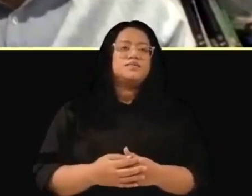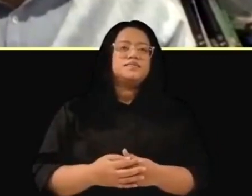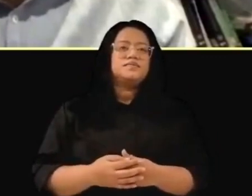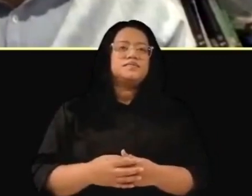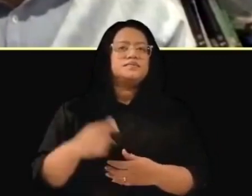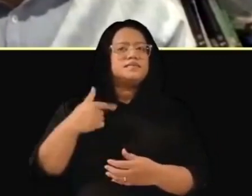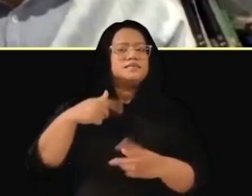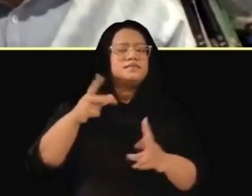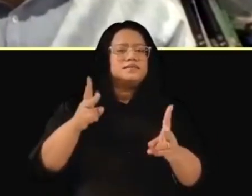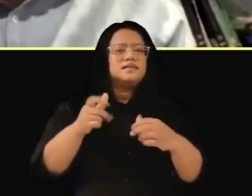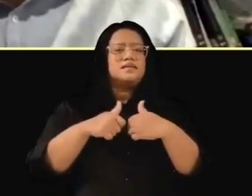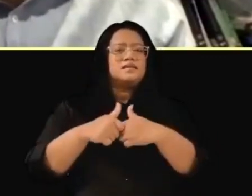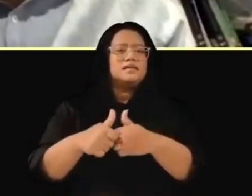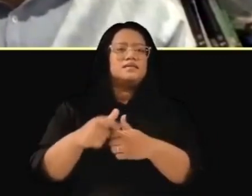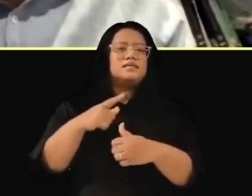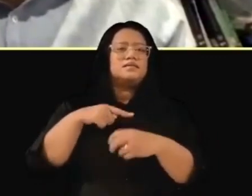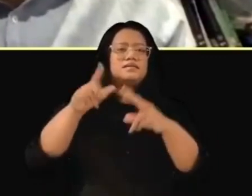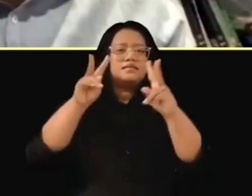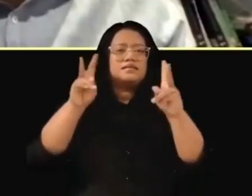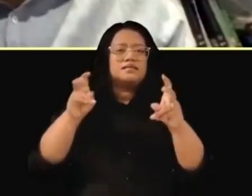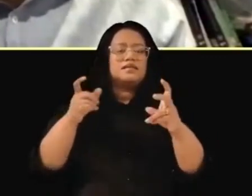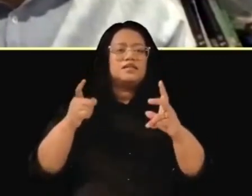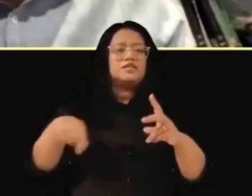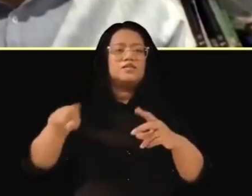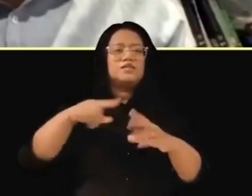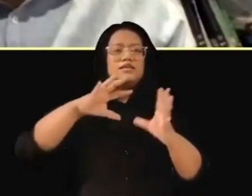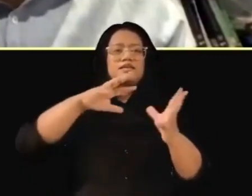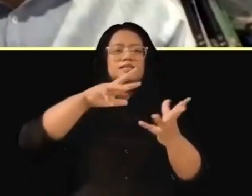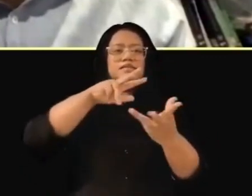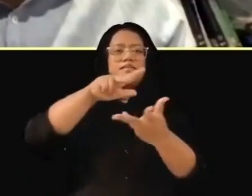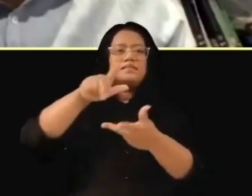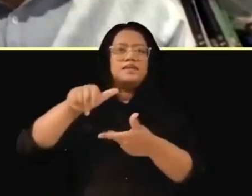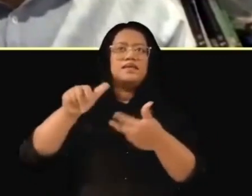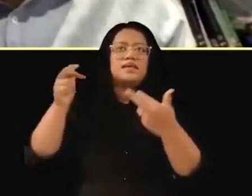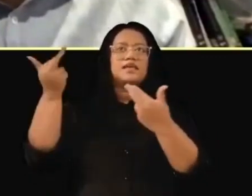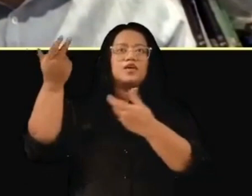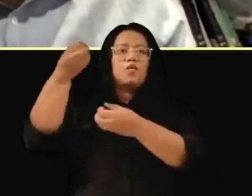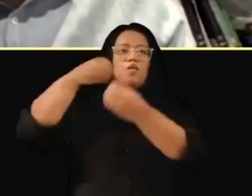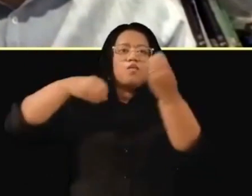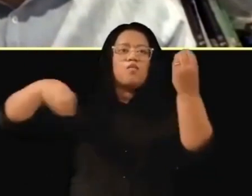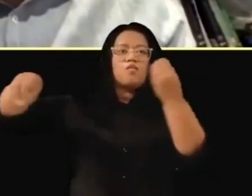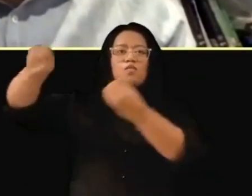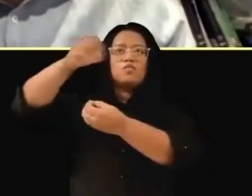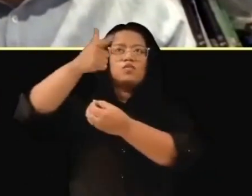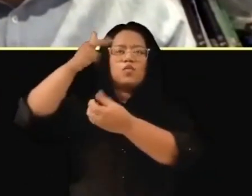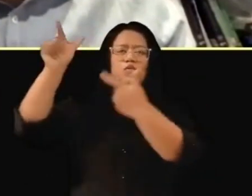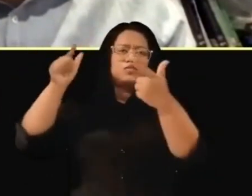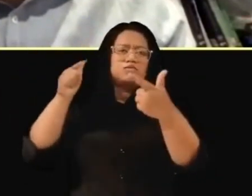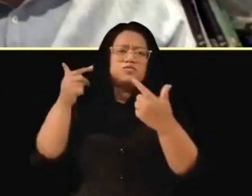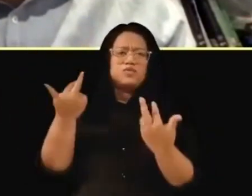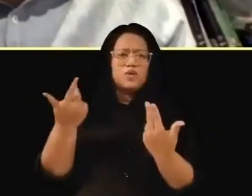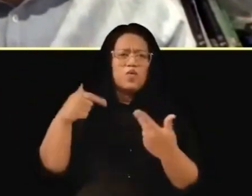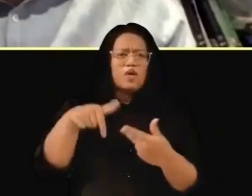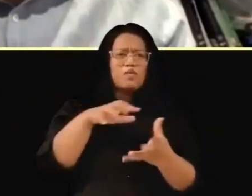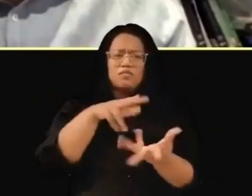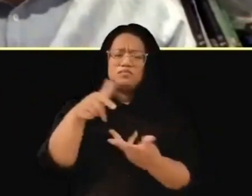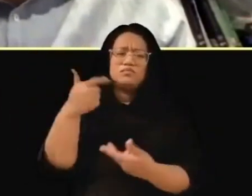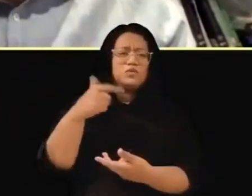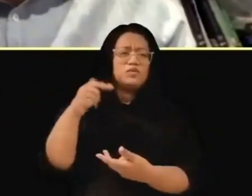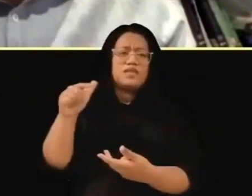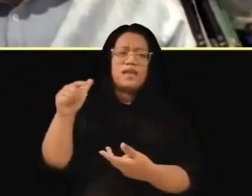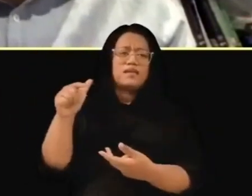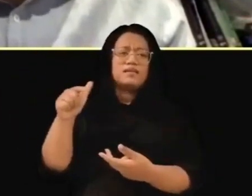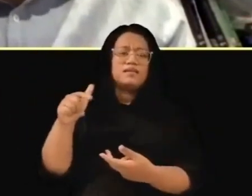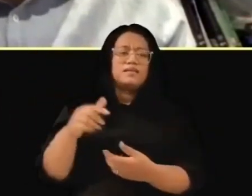né? Nós não temos ainda um planeta com as mesmas condições de habitabilidade do planeta Terra. E